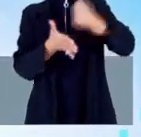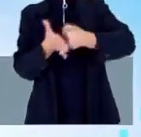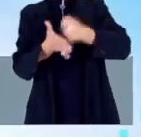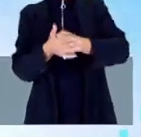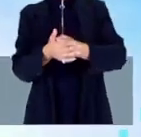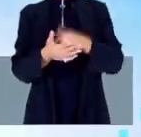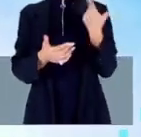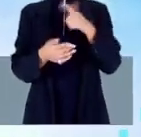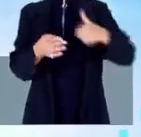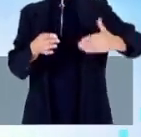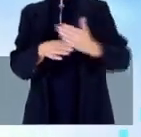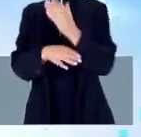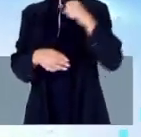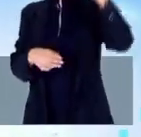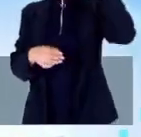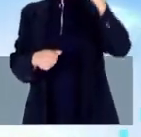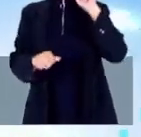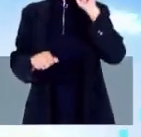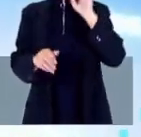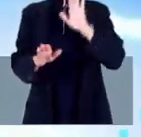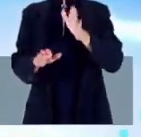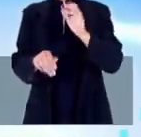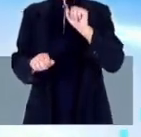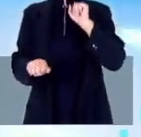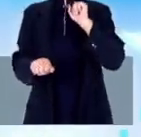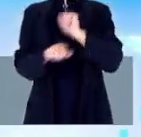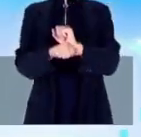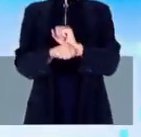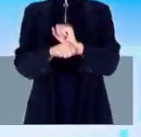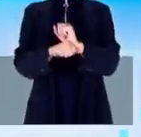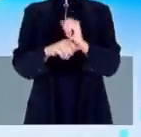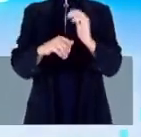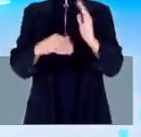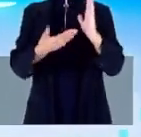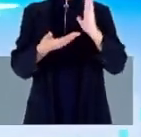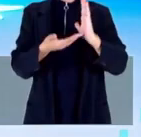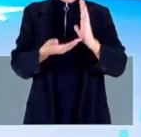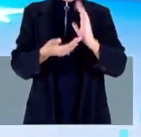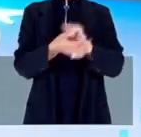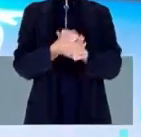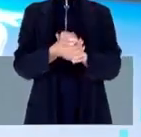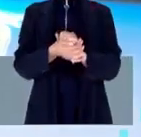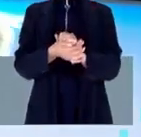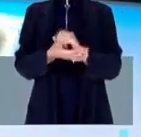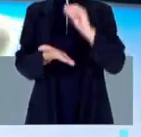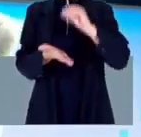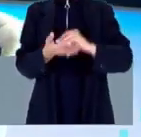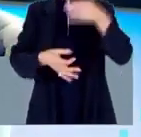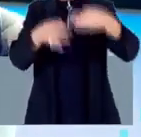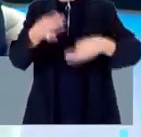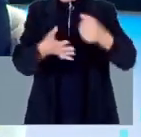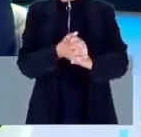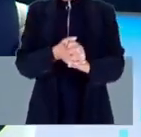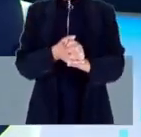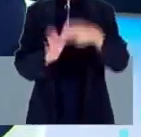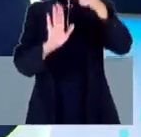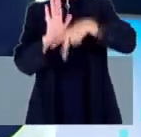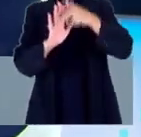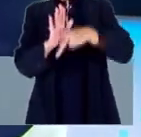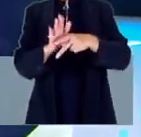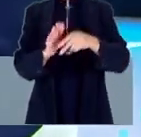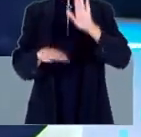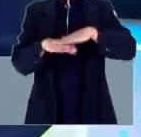que a gente conseguiu aprovar no senado tá parado na Câmara é muito injusto isso que eu vou dizer o projeto que a gente vai tirar do papel